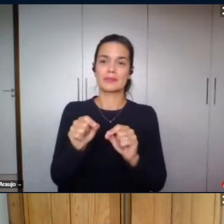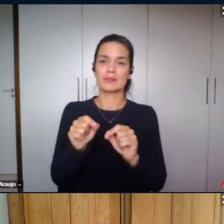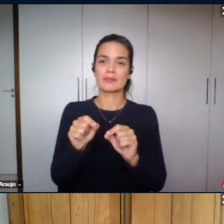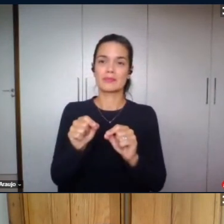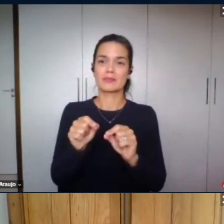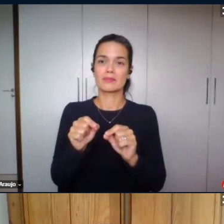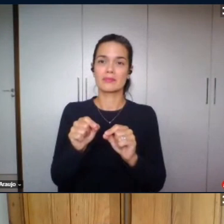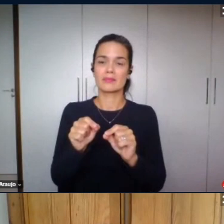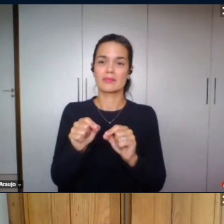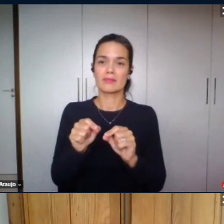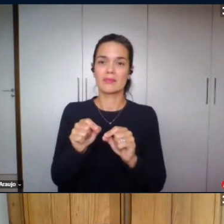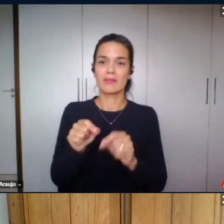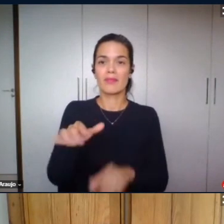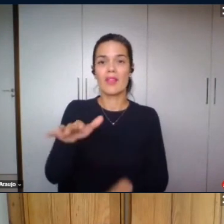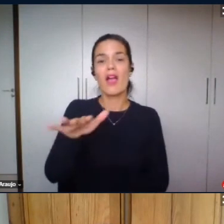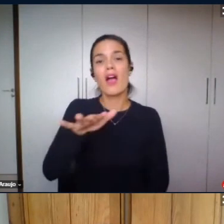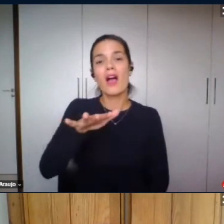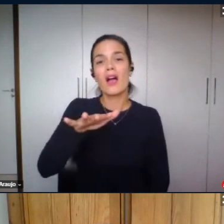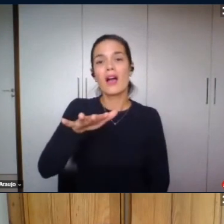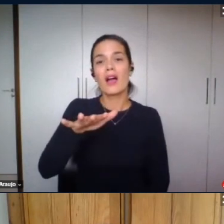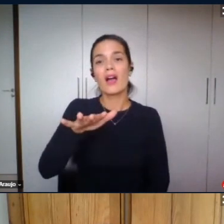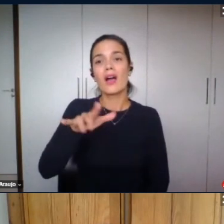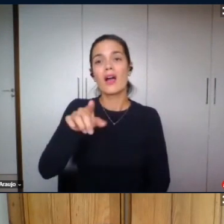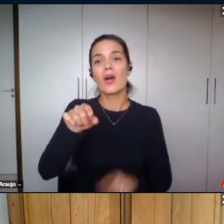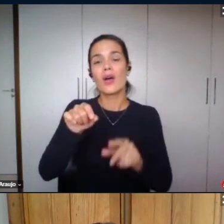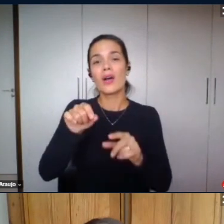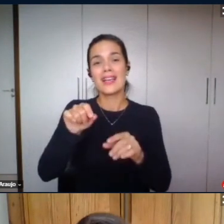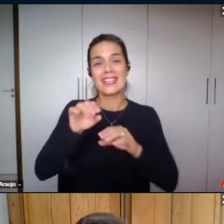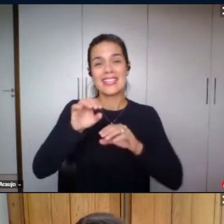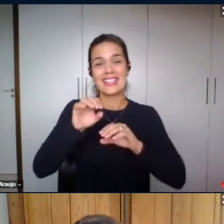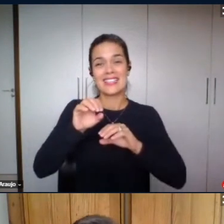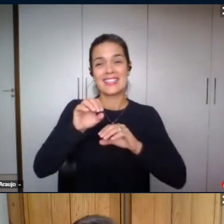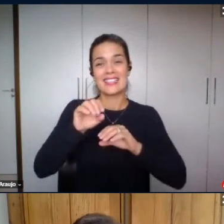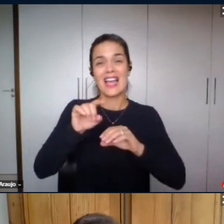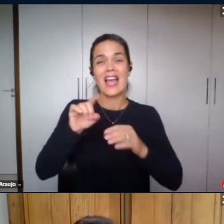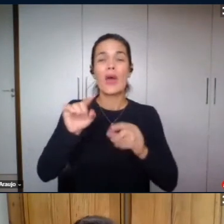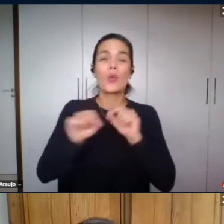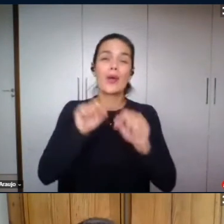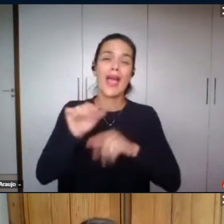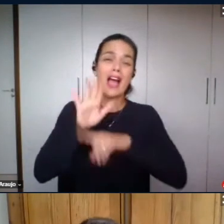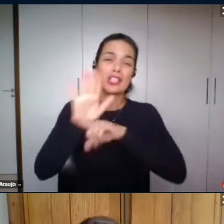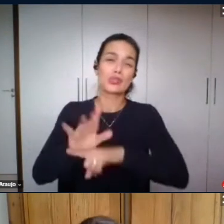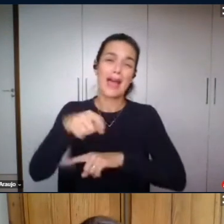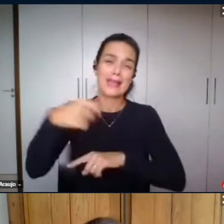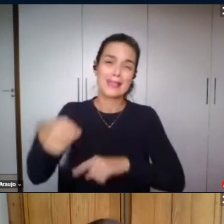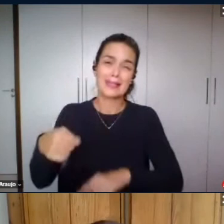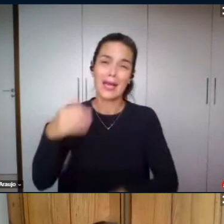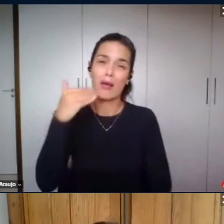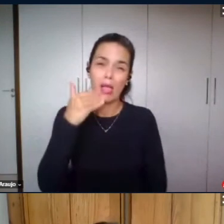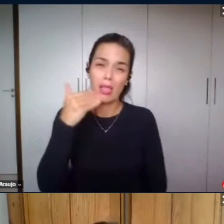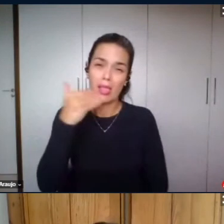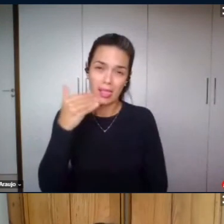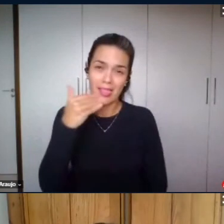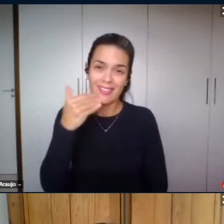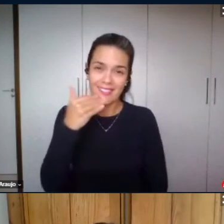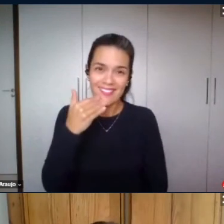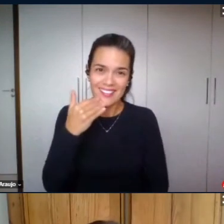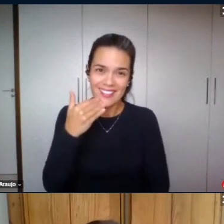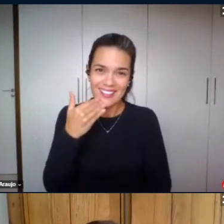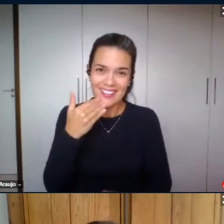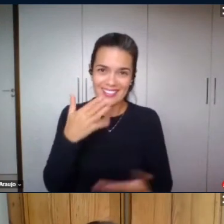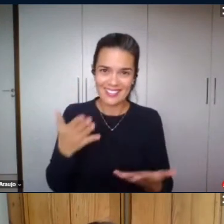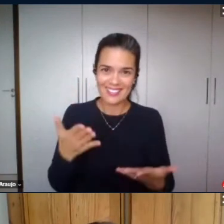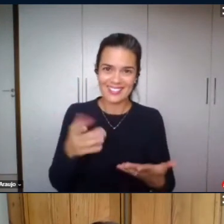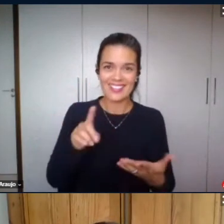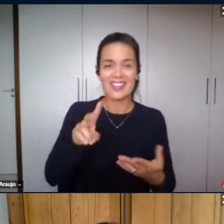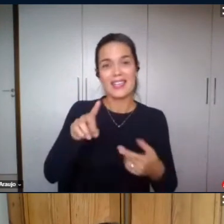de auxiliar na reparação de falhas em sinais já existentes. Como a professora Enilde disse, a gente vai, na verdade, os sinais vão se